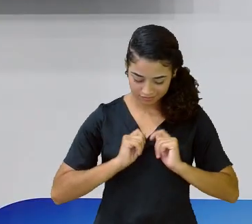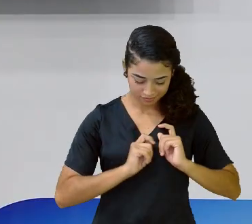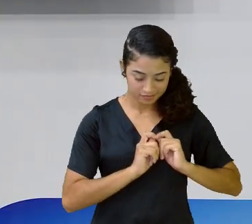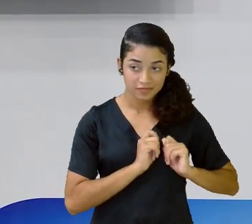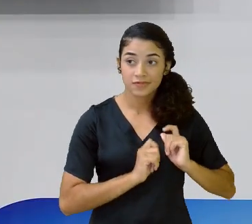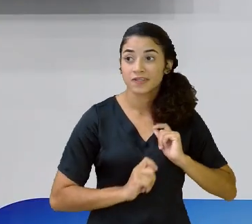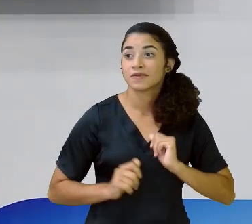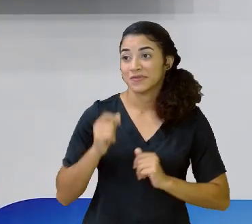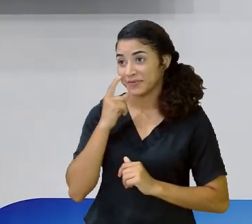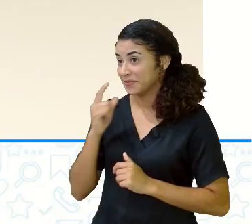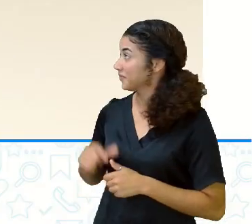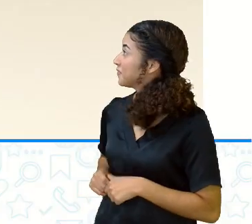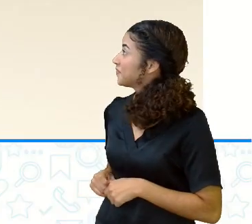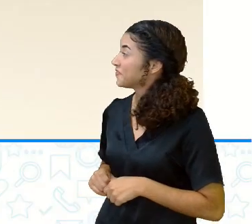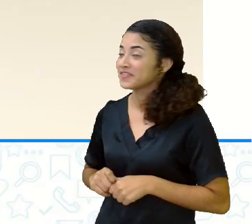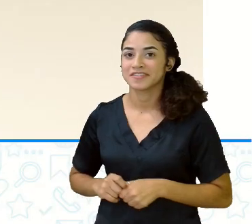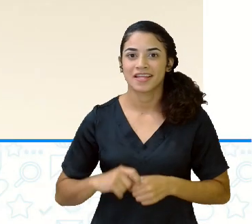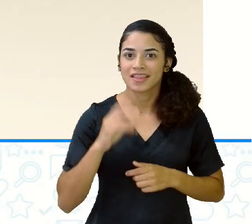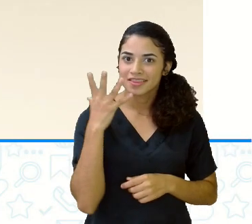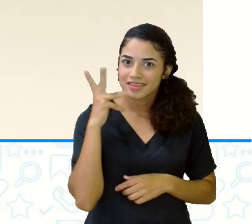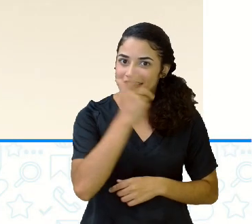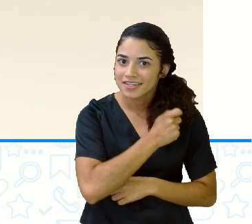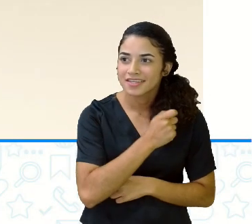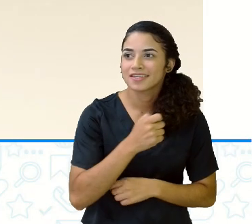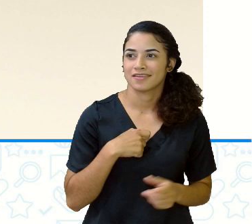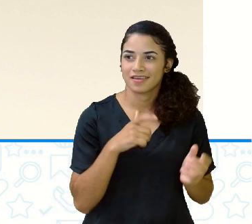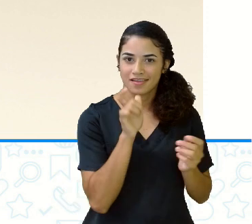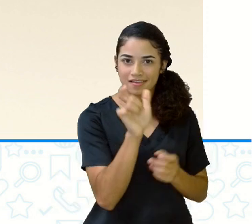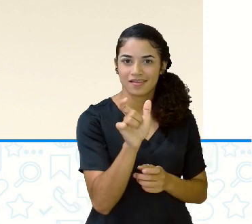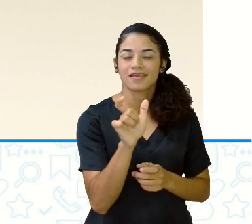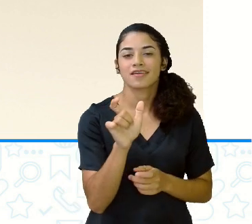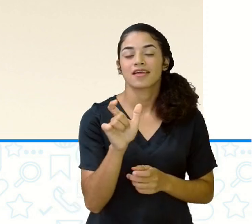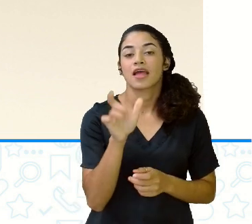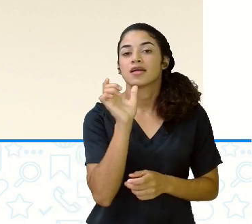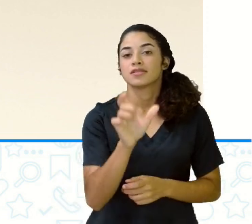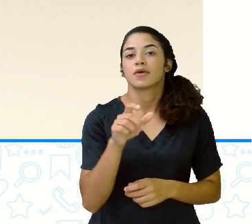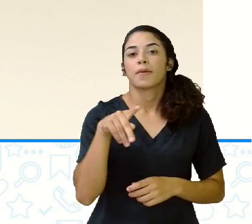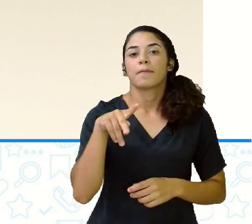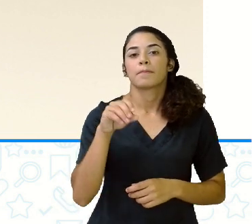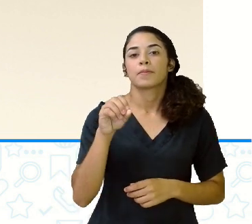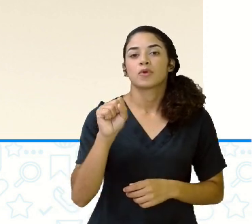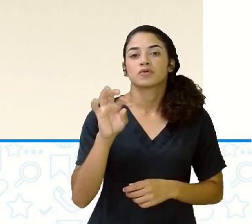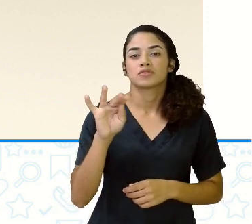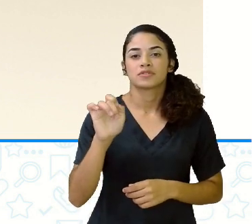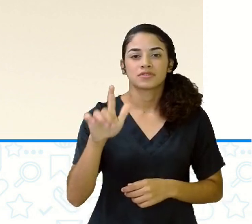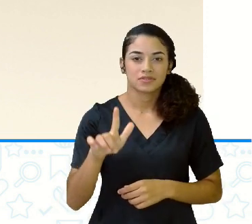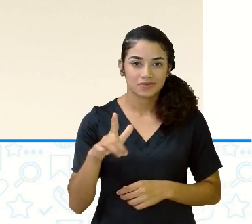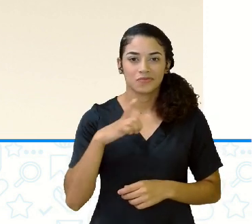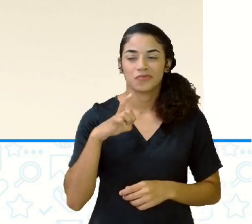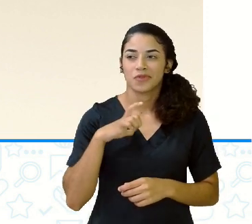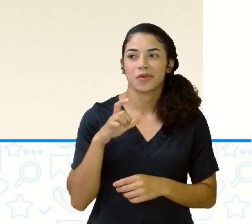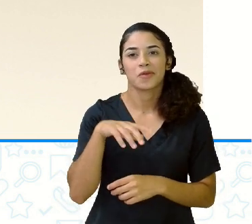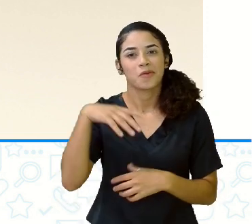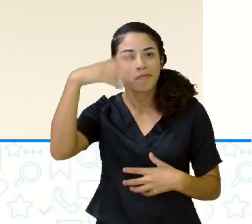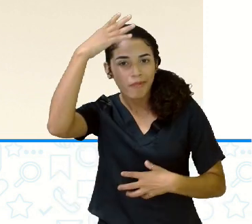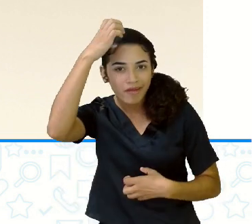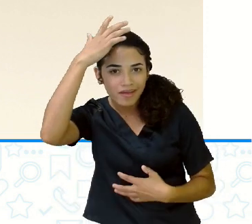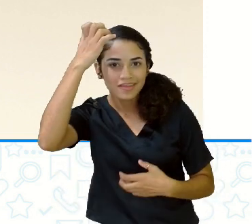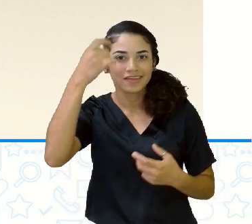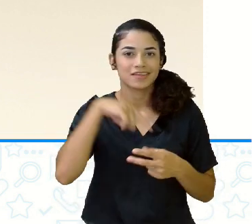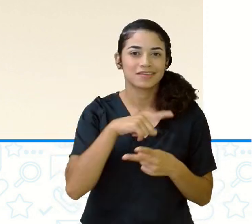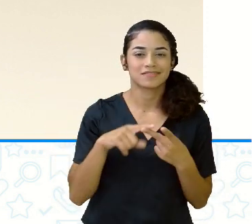também, olha esse como é lindo, cartão postal. Esse daqui, ó, tem aqui, ó, os macaquinhos, Tem aqui